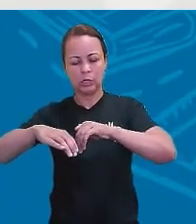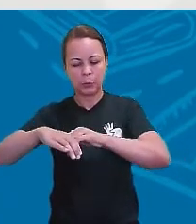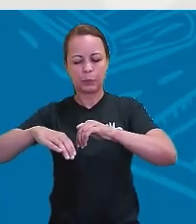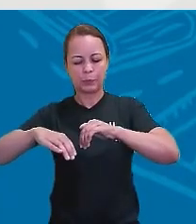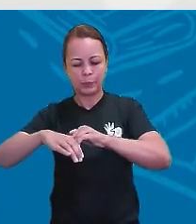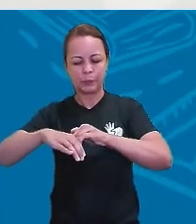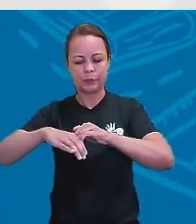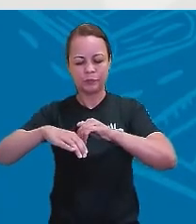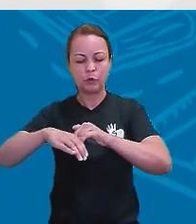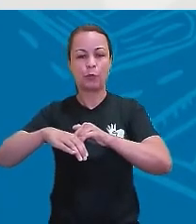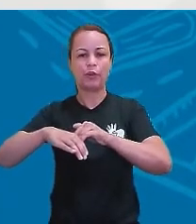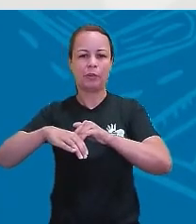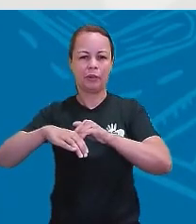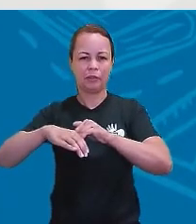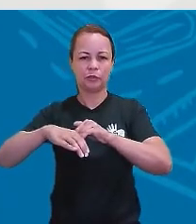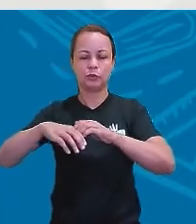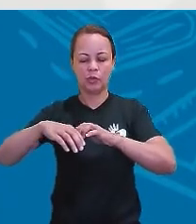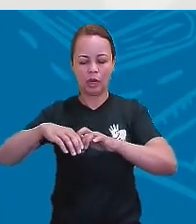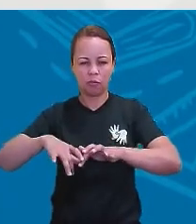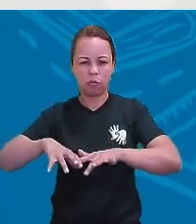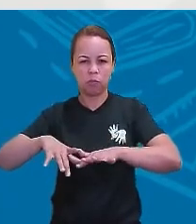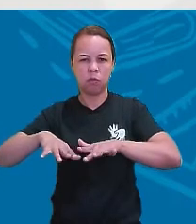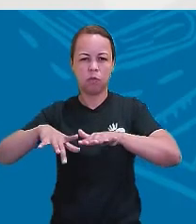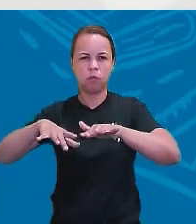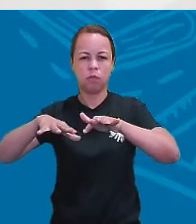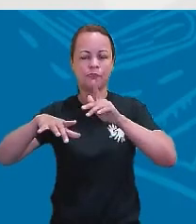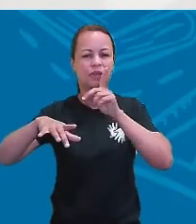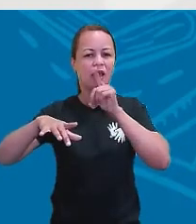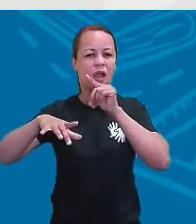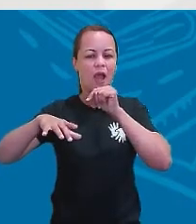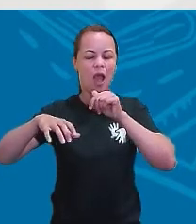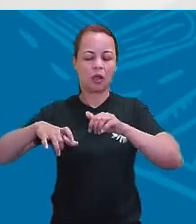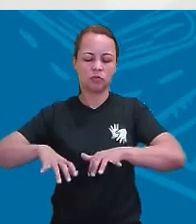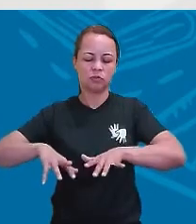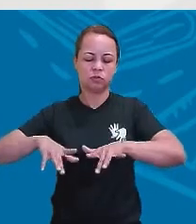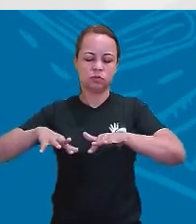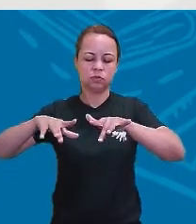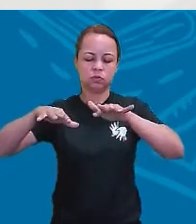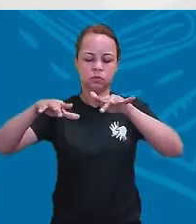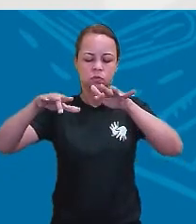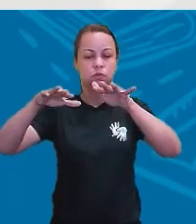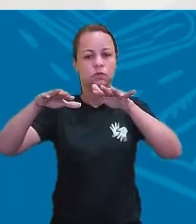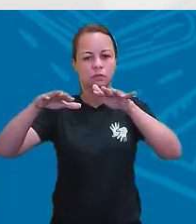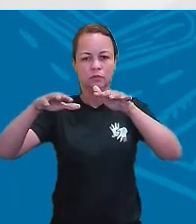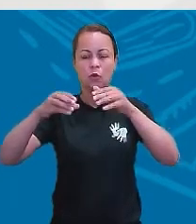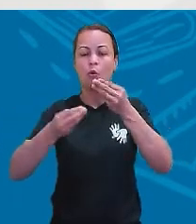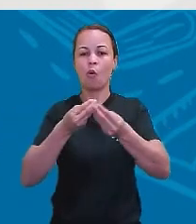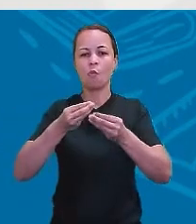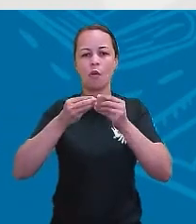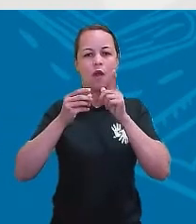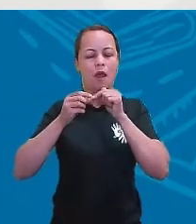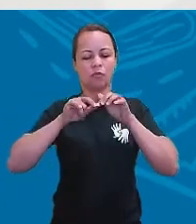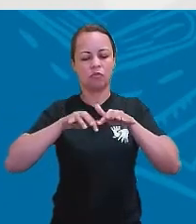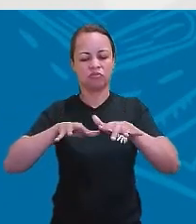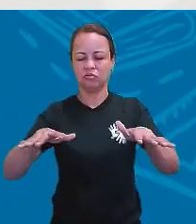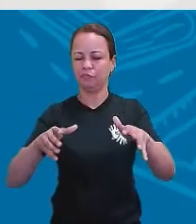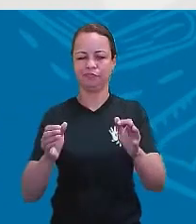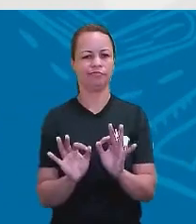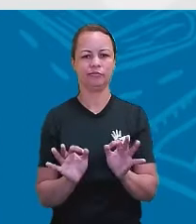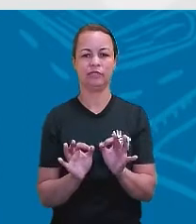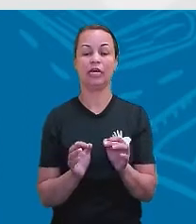vai acabar provocando um entupimento daquelas galerias de esgoto. Então, quando chover, a água não vai ter para onde escoar e vai acabar